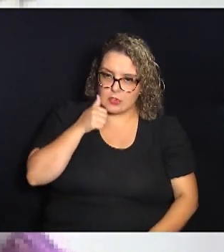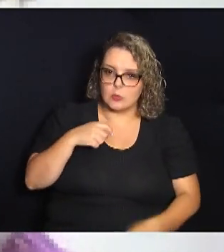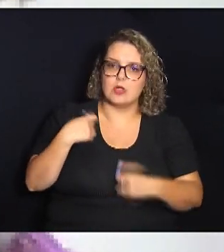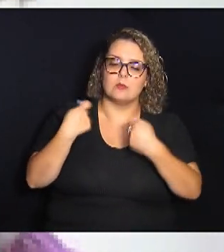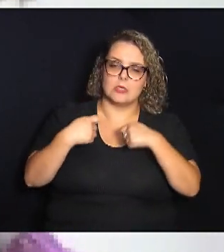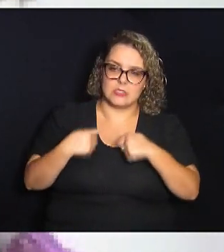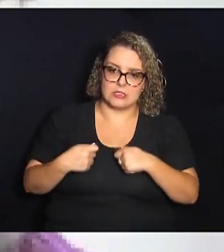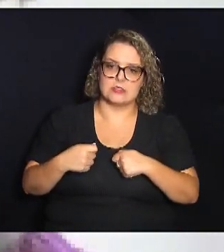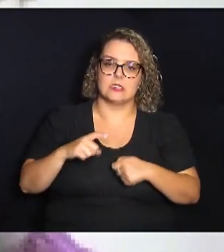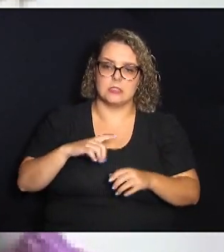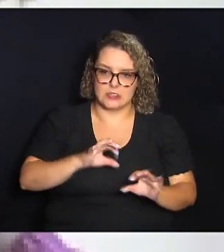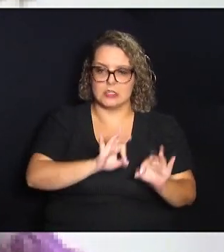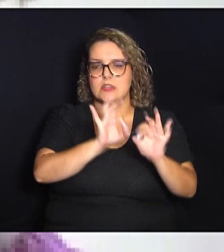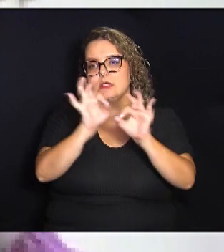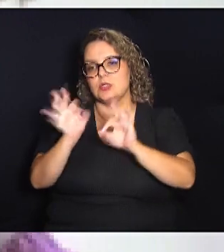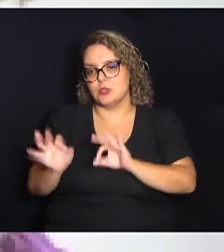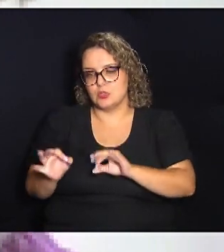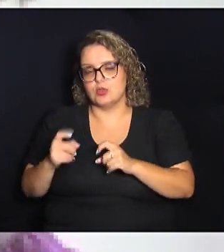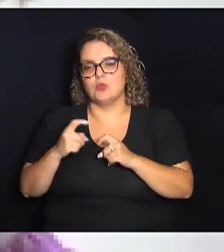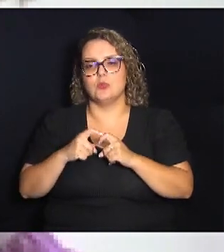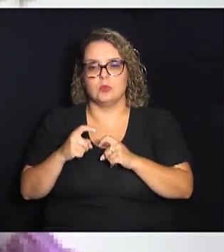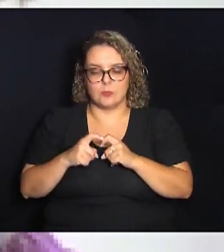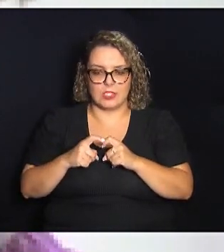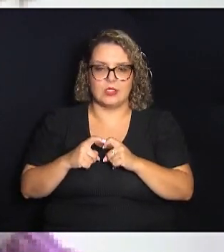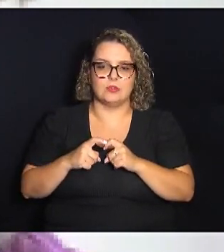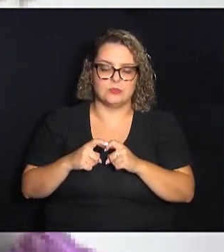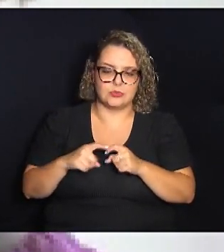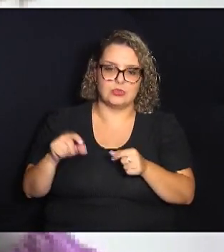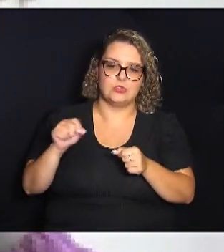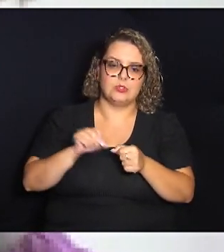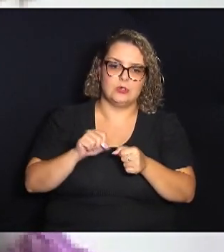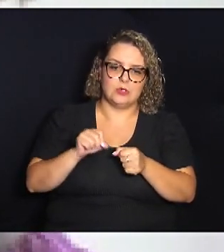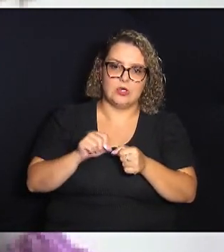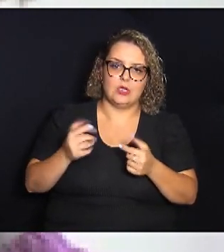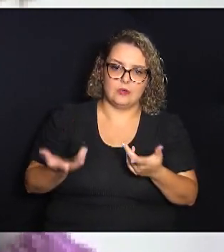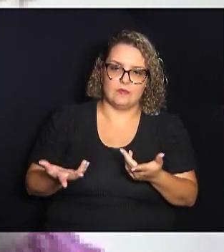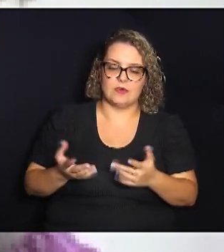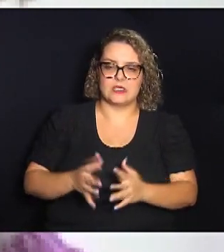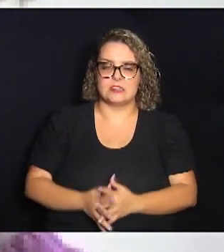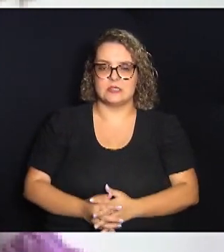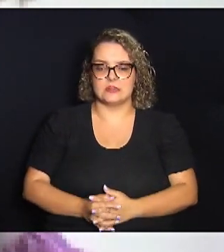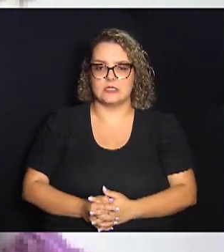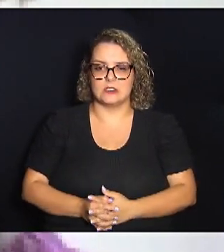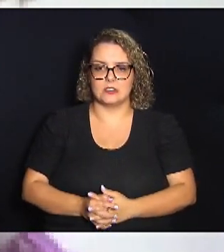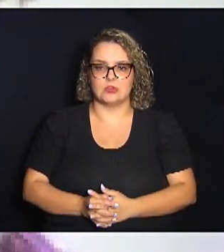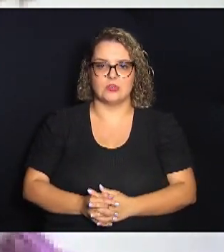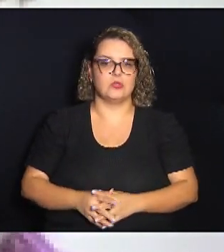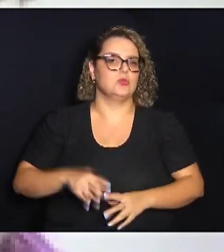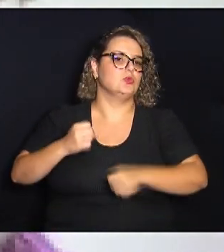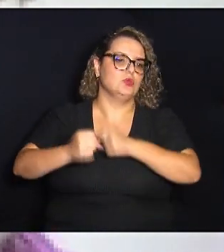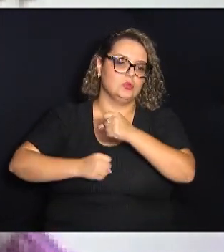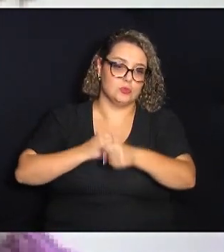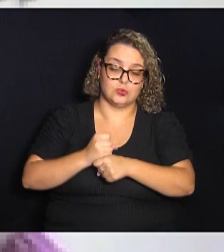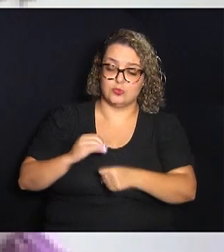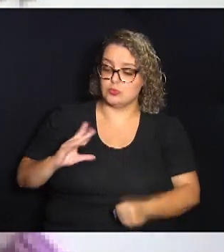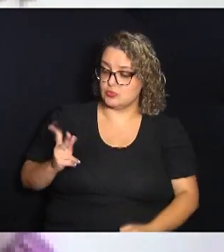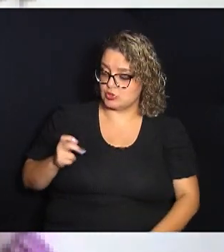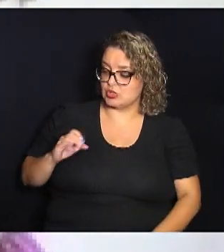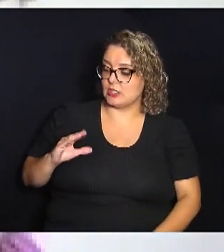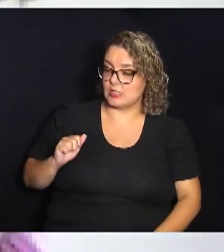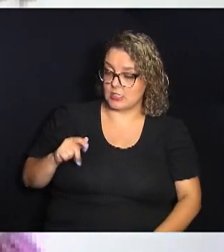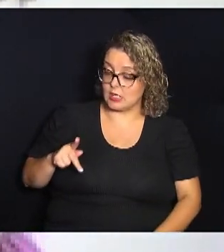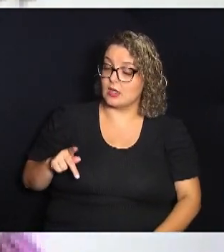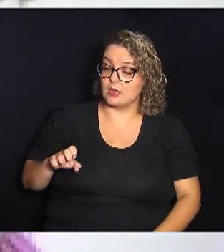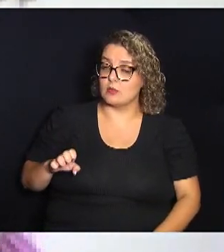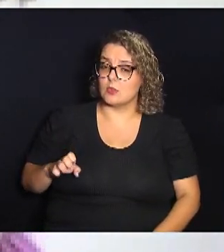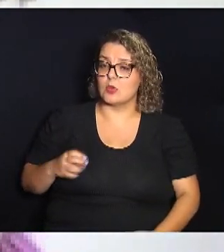esse acompanhamento com os médicos, fazer as suas, todos os anos, os seus check-ups, para poder entender como que está o corpo